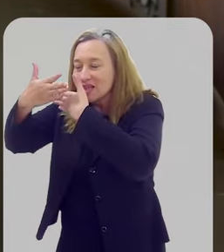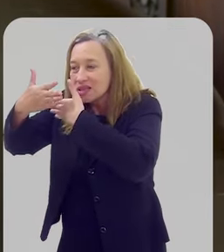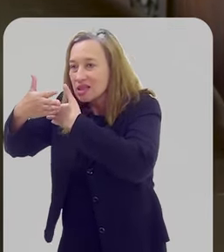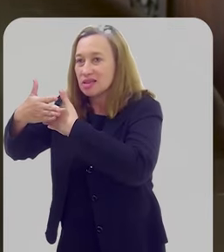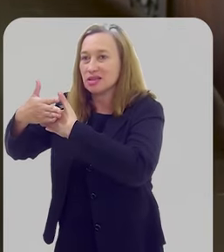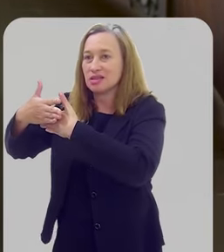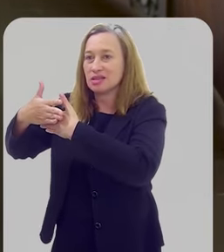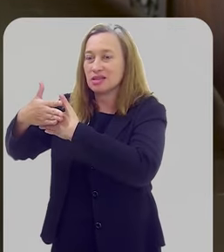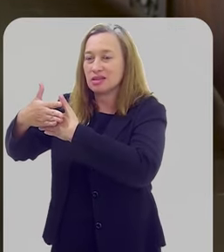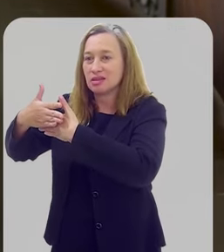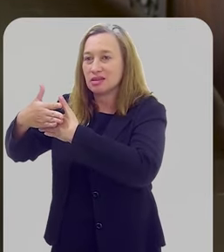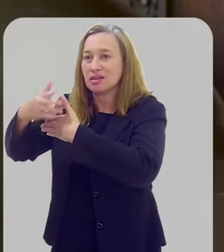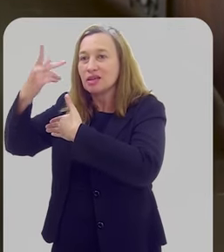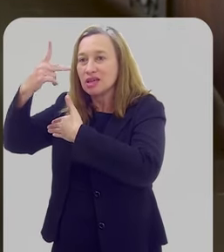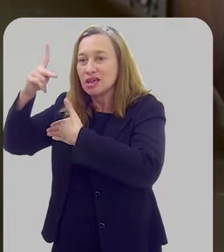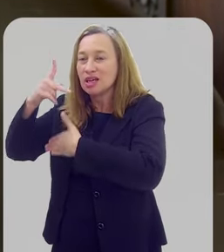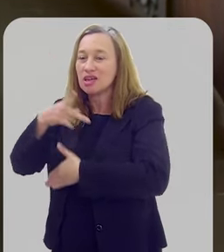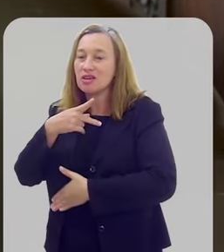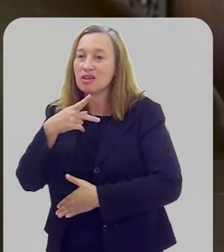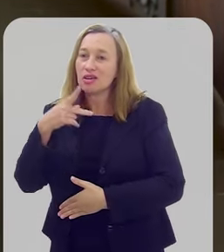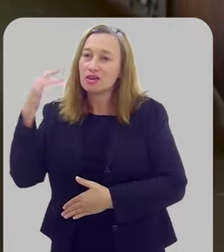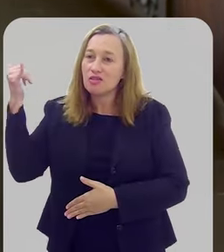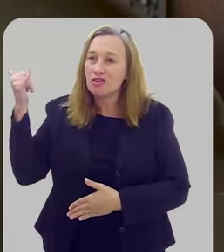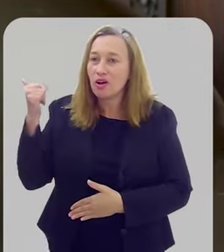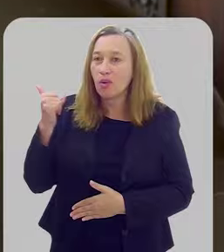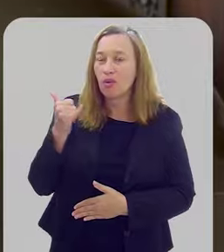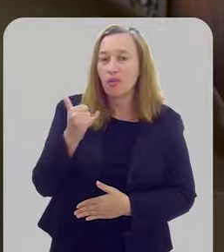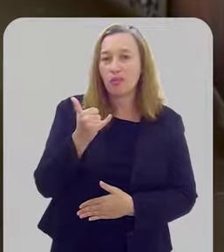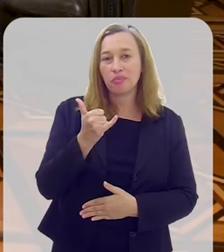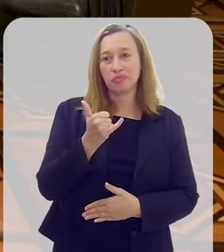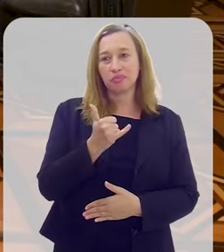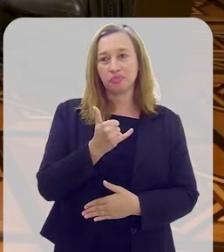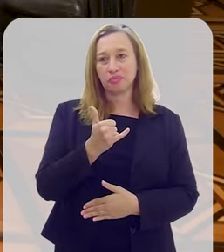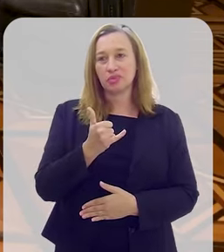do pai e ele conversou assim comigo olha hum